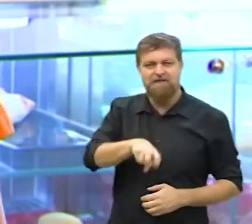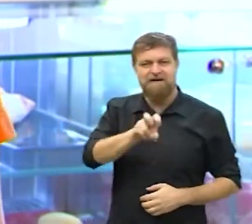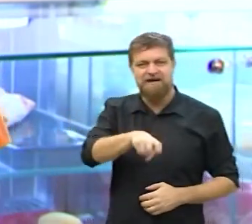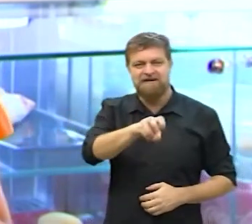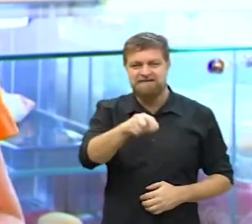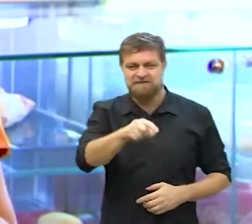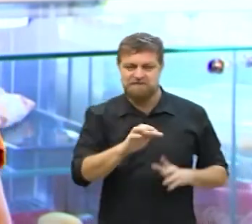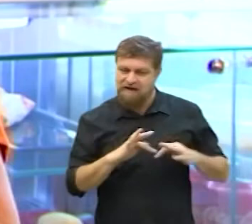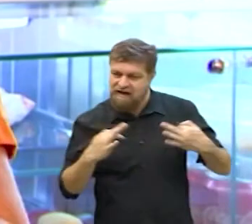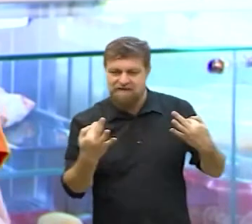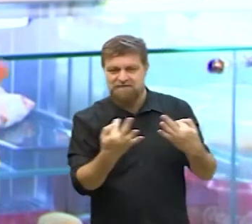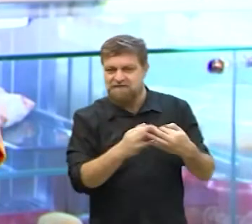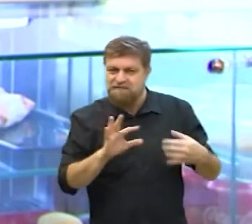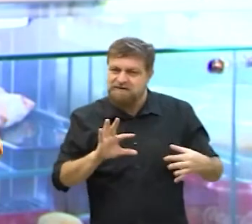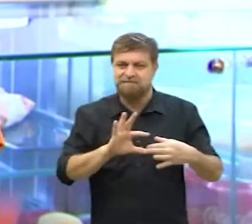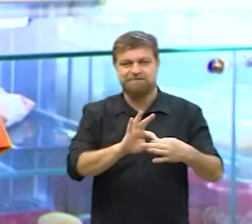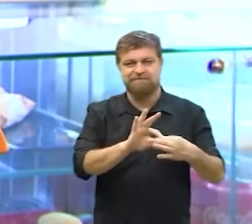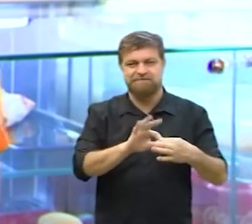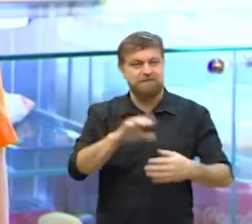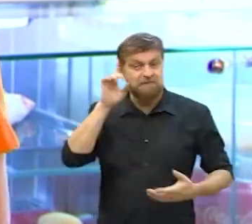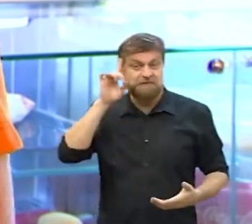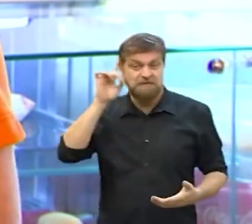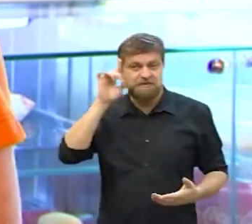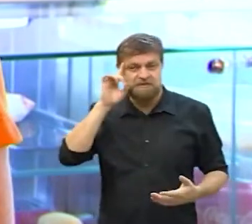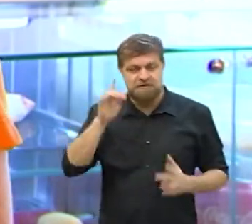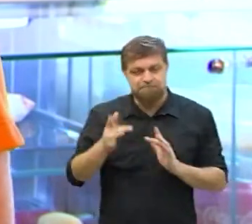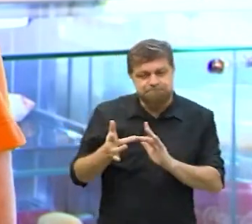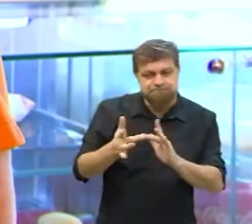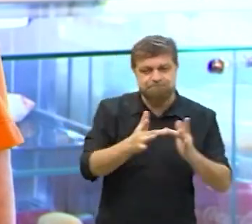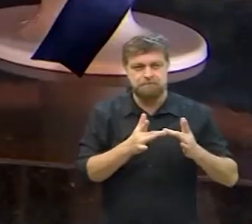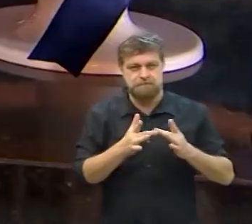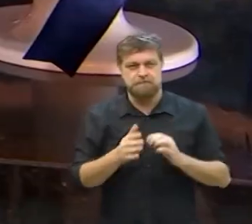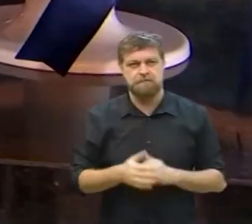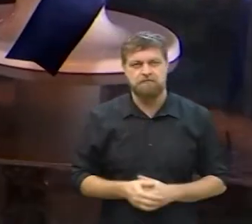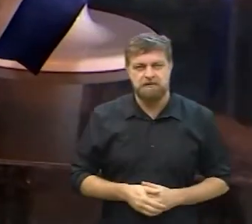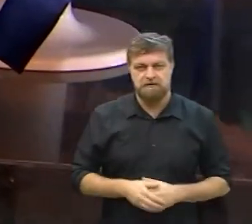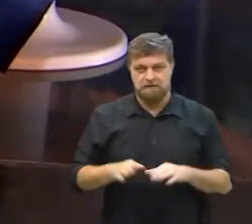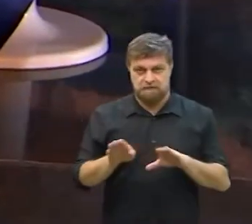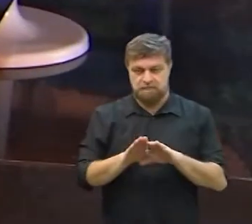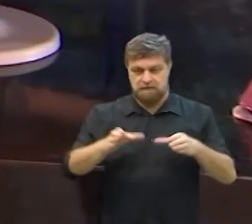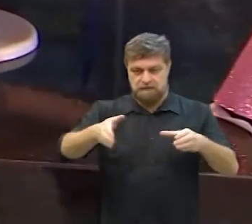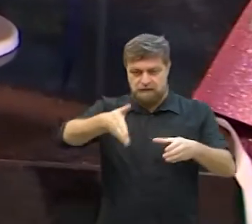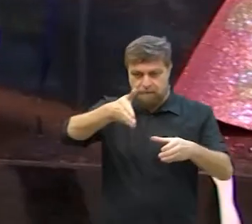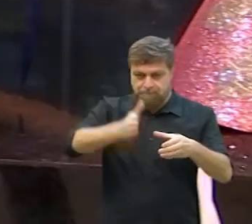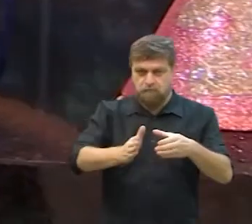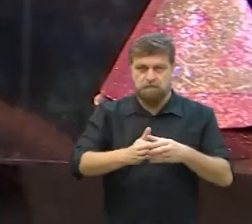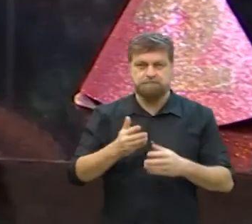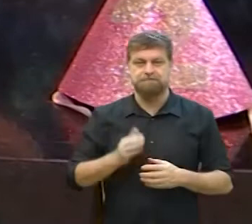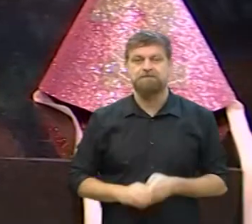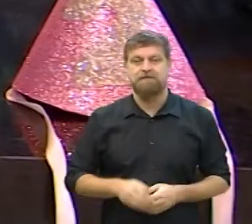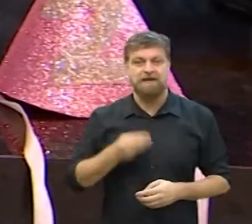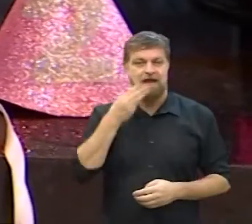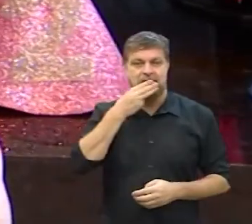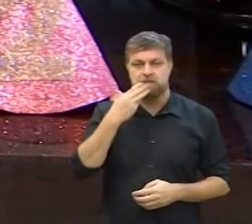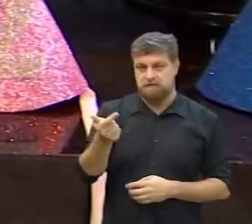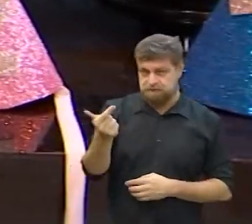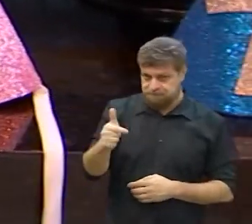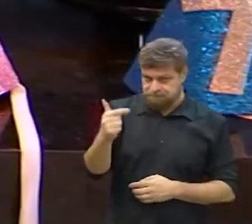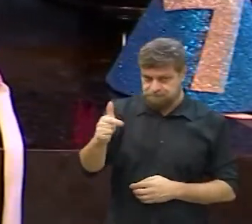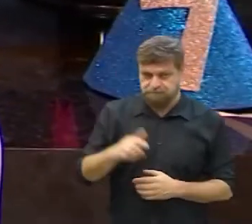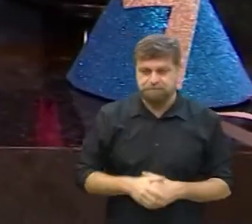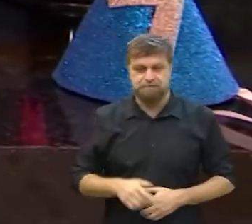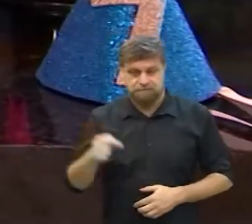trazê-los também, fazendo parte também do dia a dia deles, né? Para eles também são estes bolos. Sem